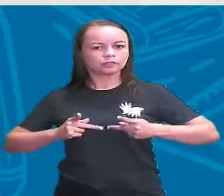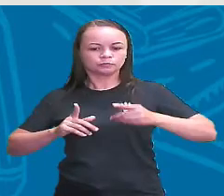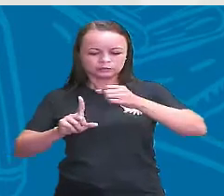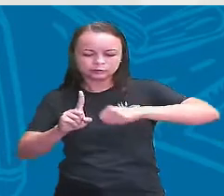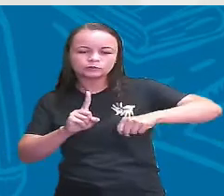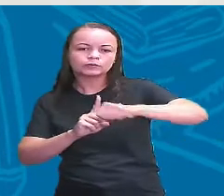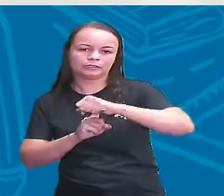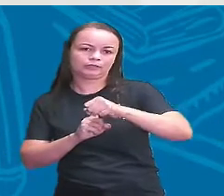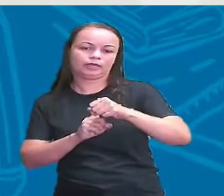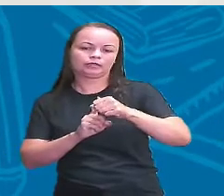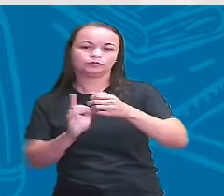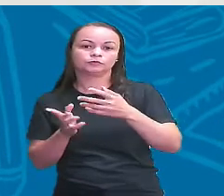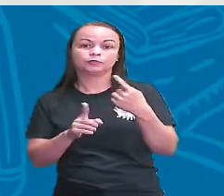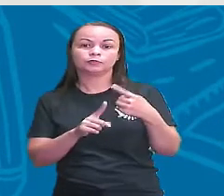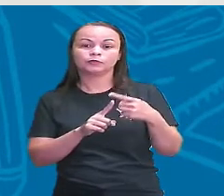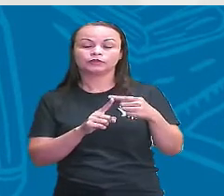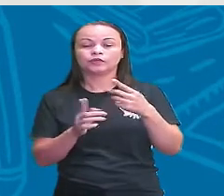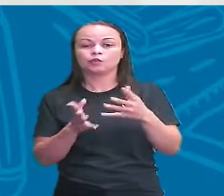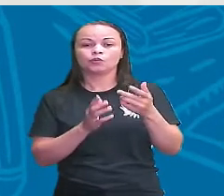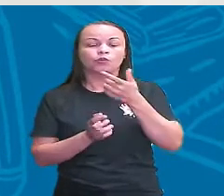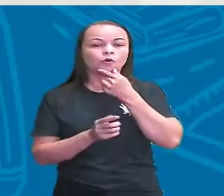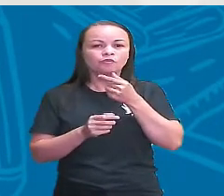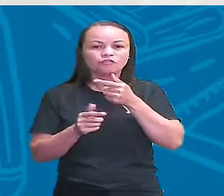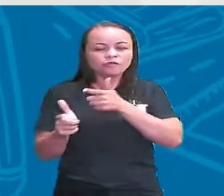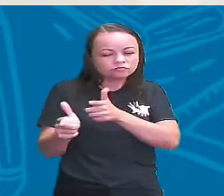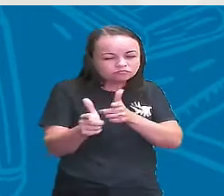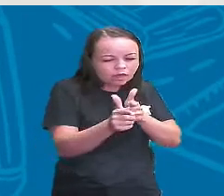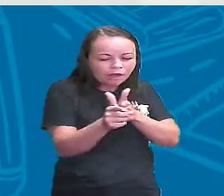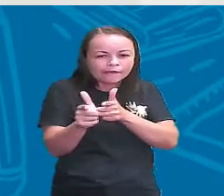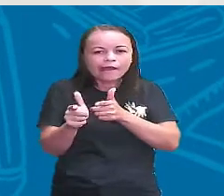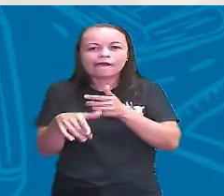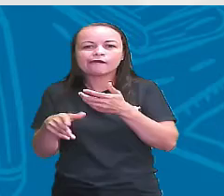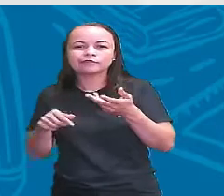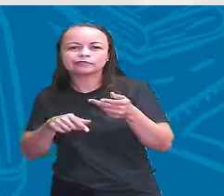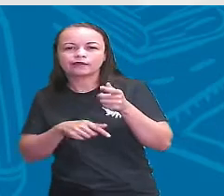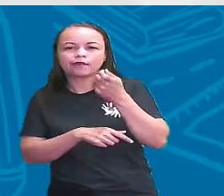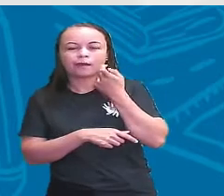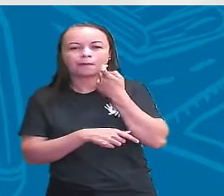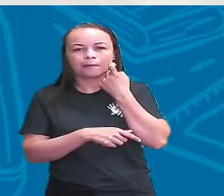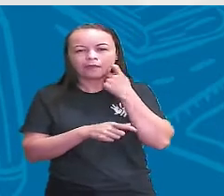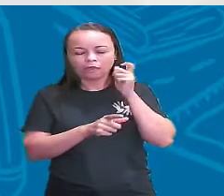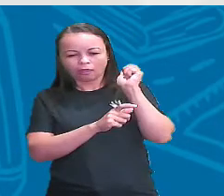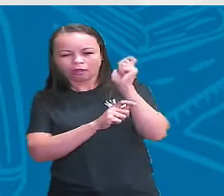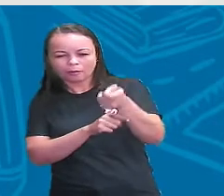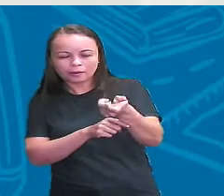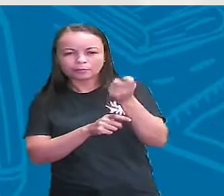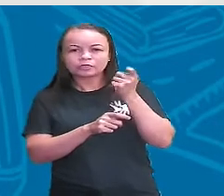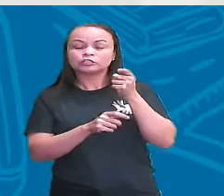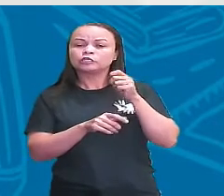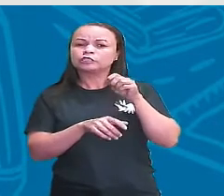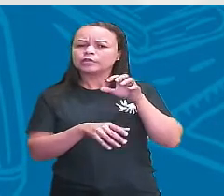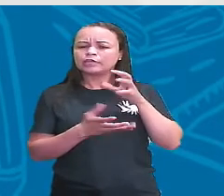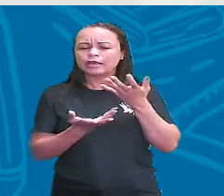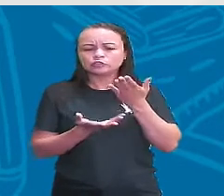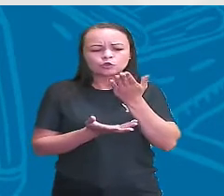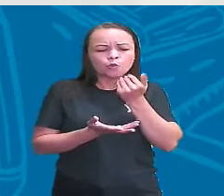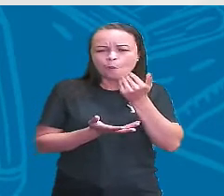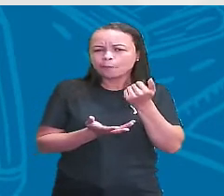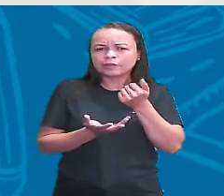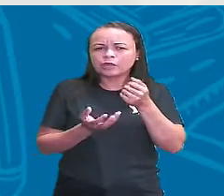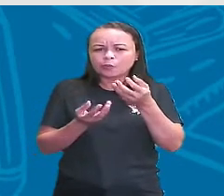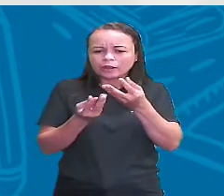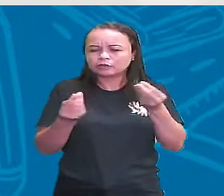porque antes o homem vivia da caça, da pesca, e eles comiam o alimento cru, do jeito que